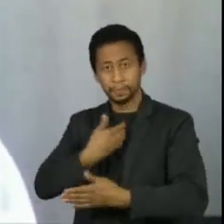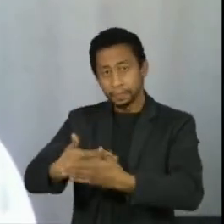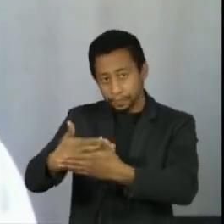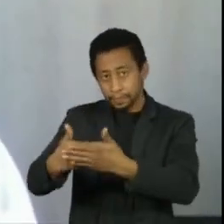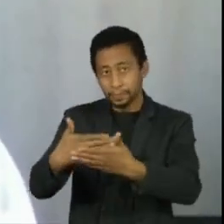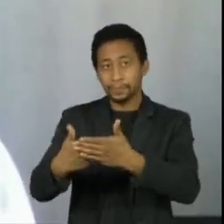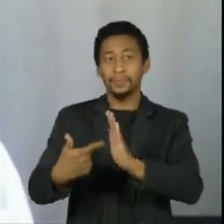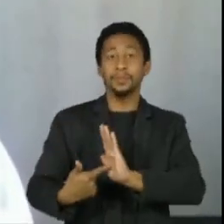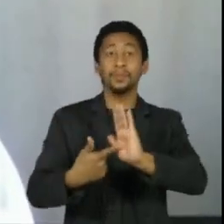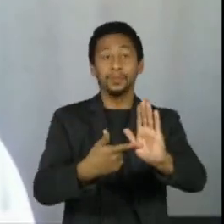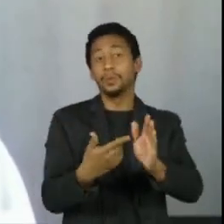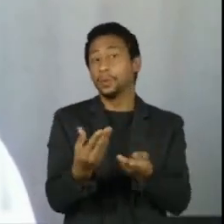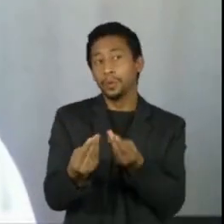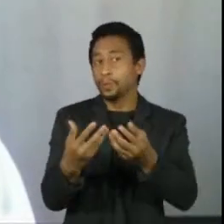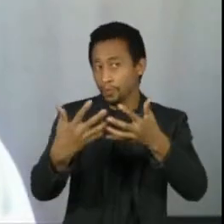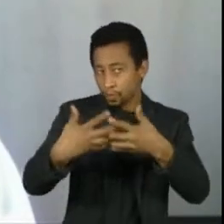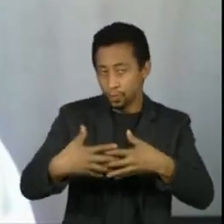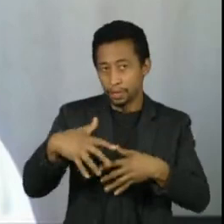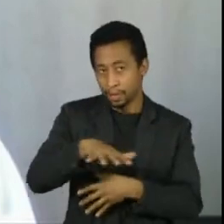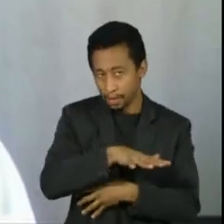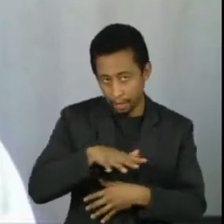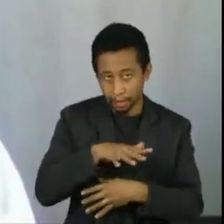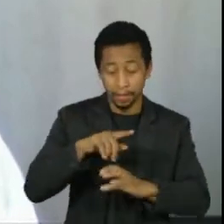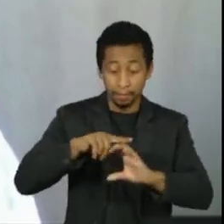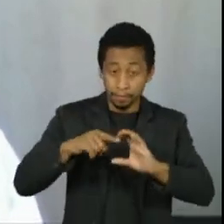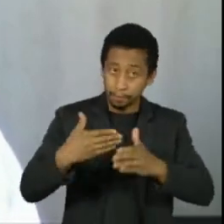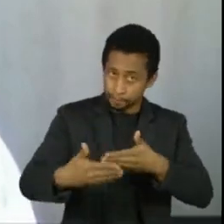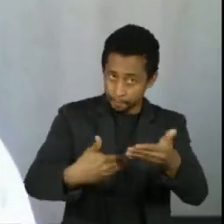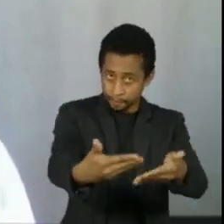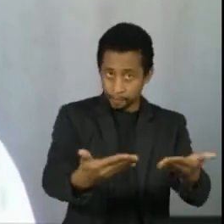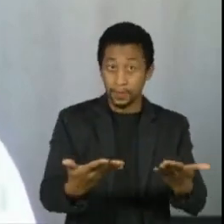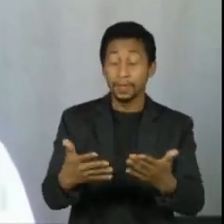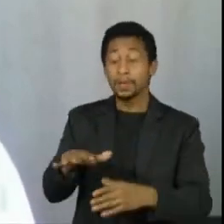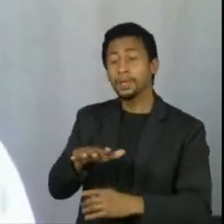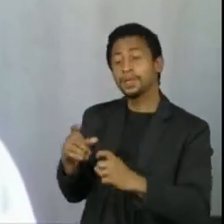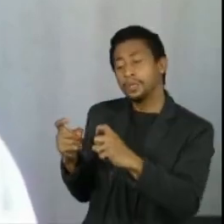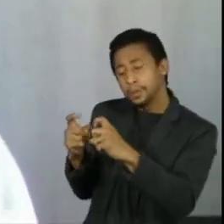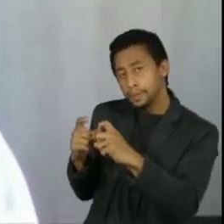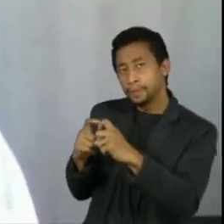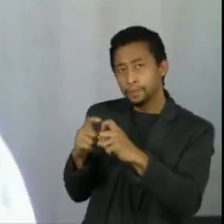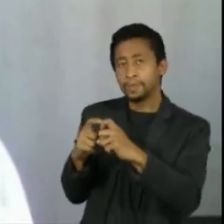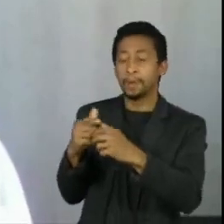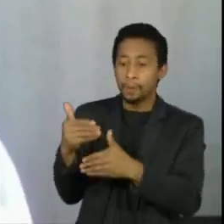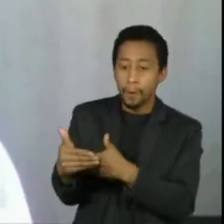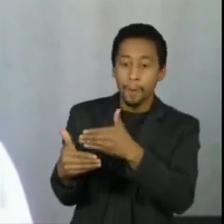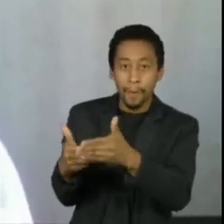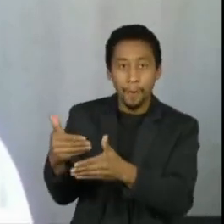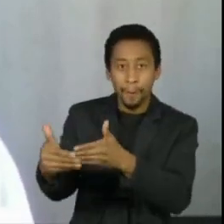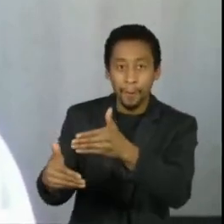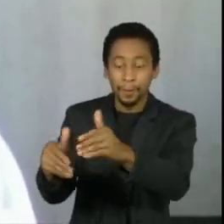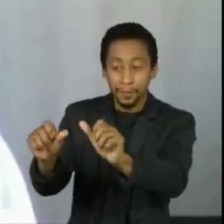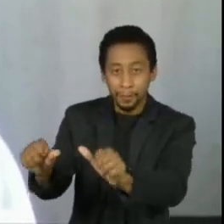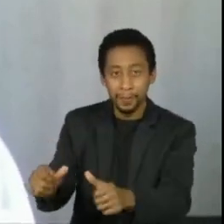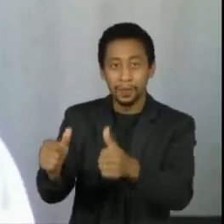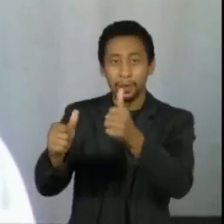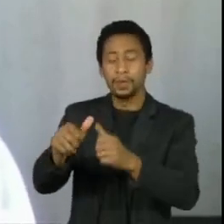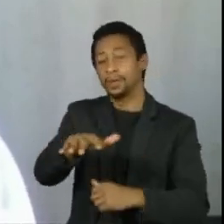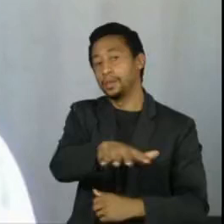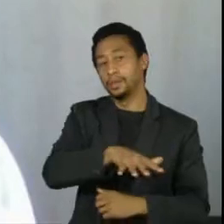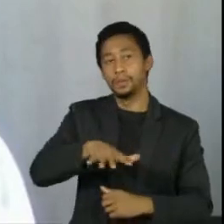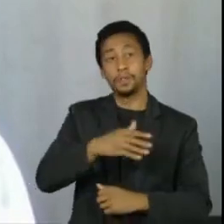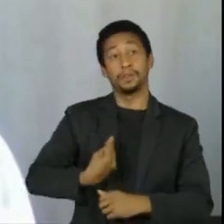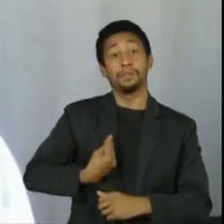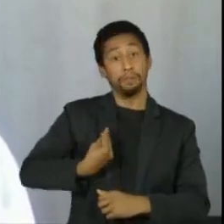Historicamente, quanto mais a medicina avança, mais a gente vive e mais a gente